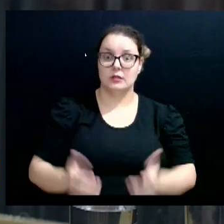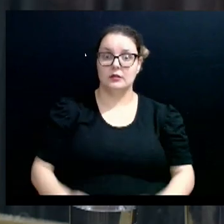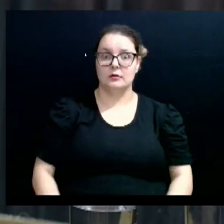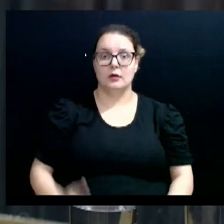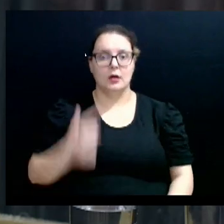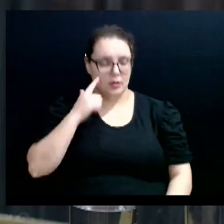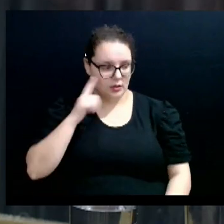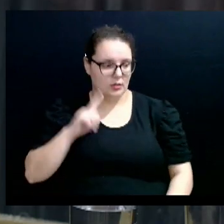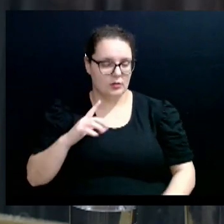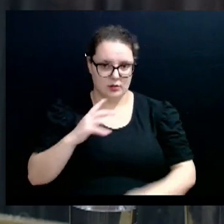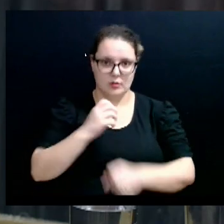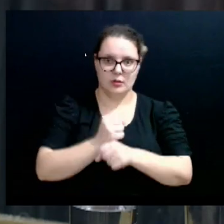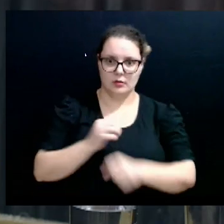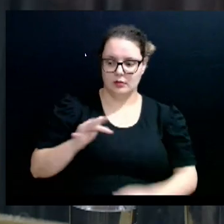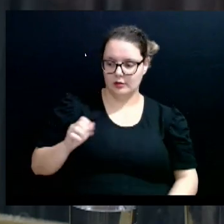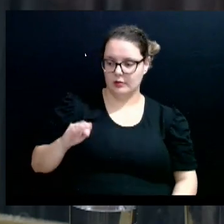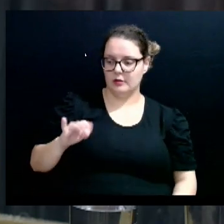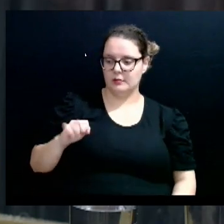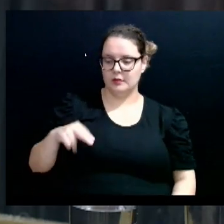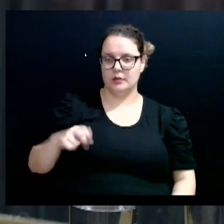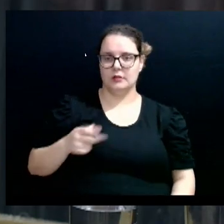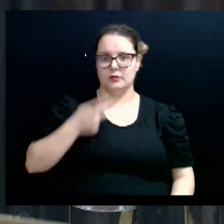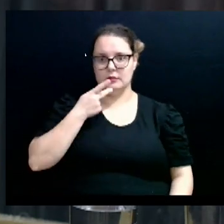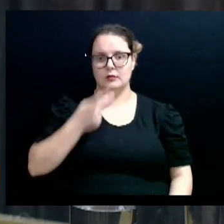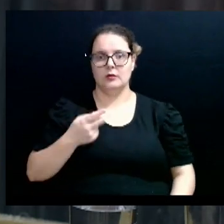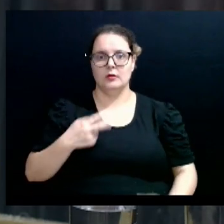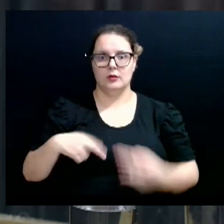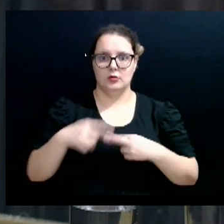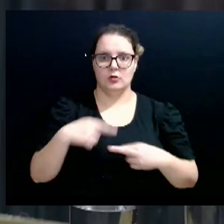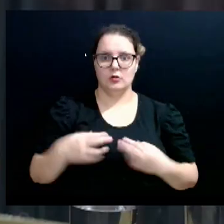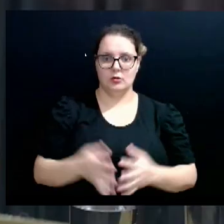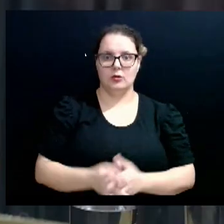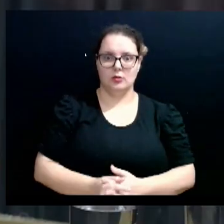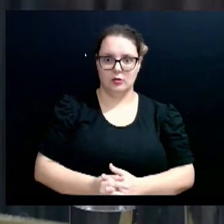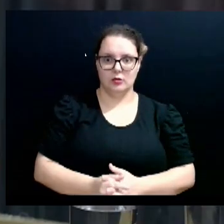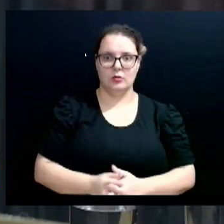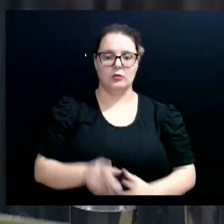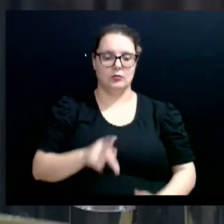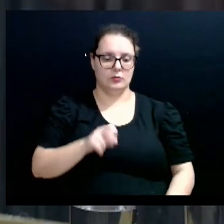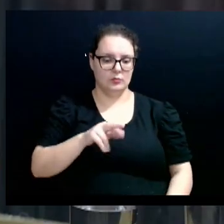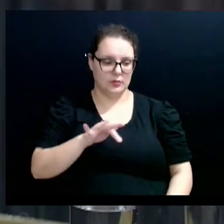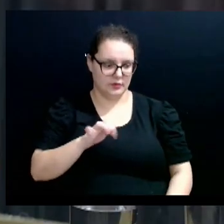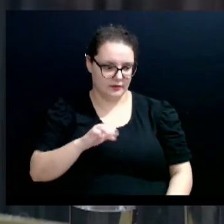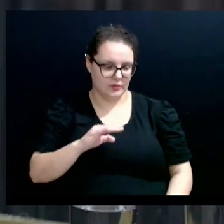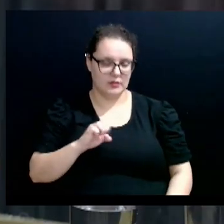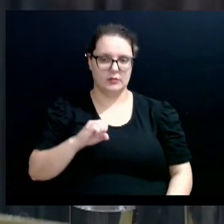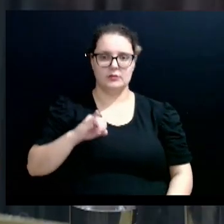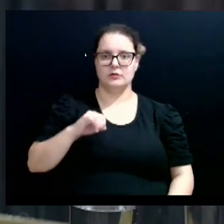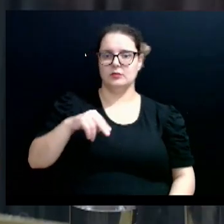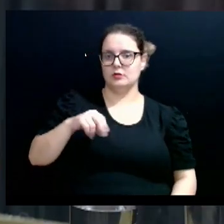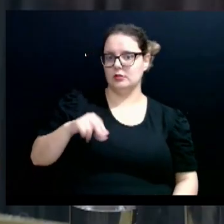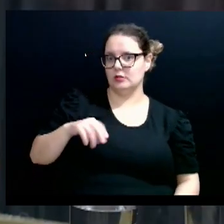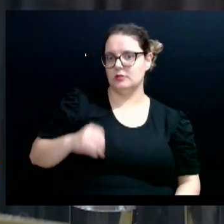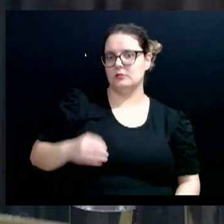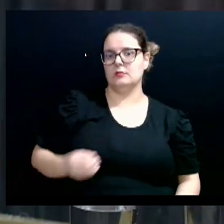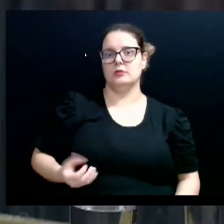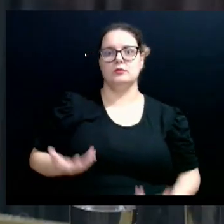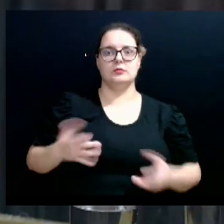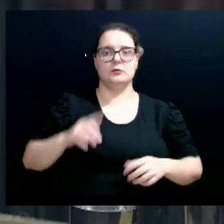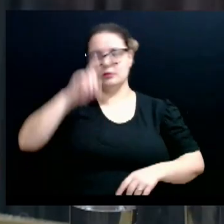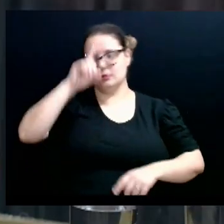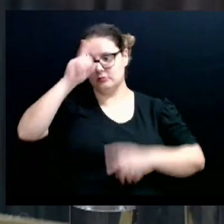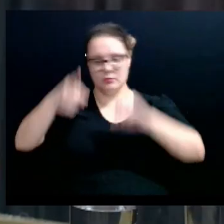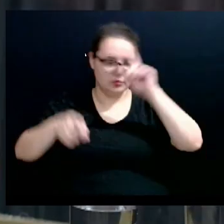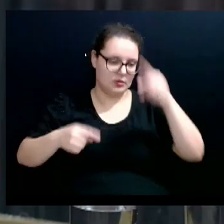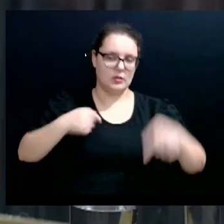o que a Fabiana trouxe, né, na questão do perfeccionismo, Sim. de não querer entregar, delegar, eu faço, eu sei, né,